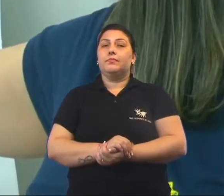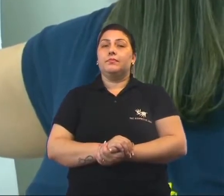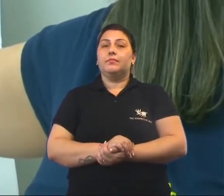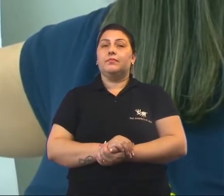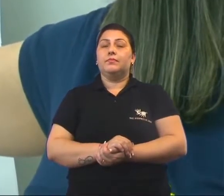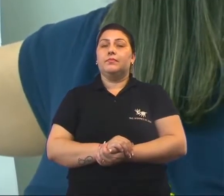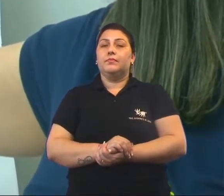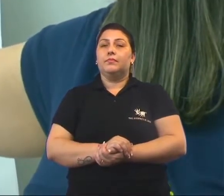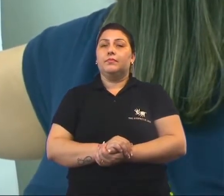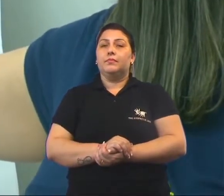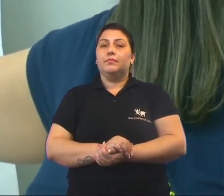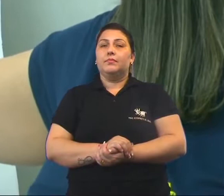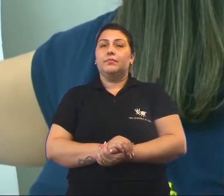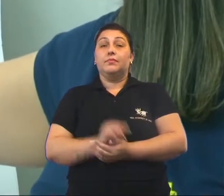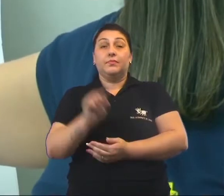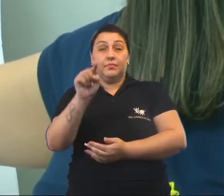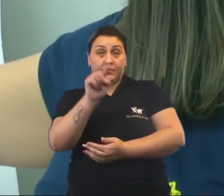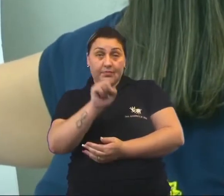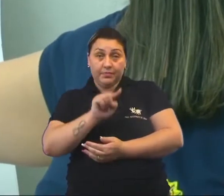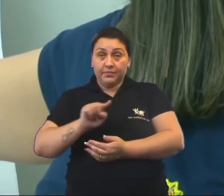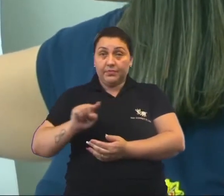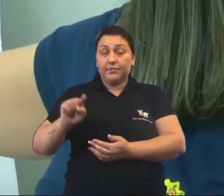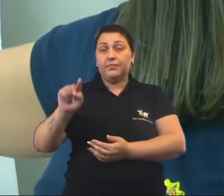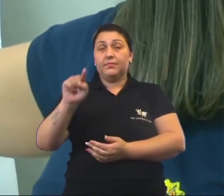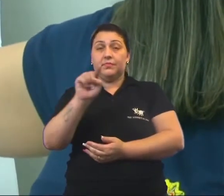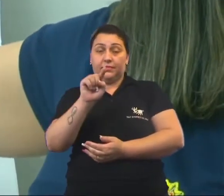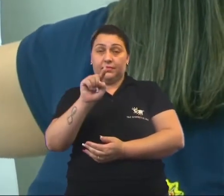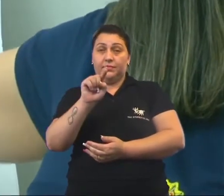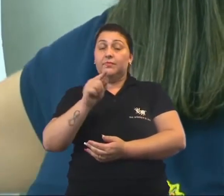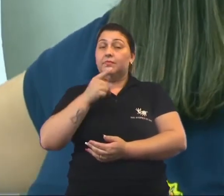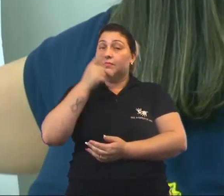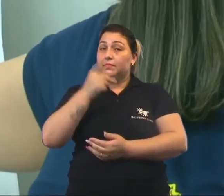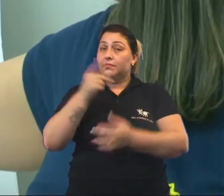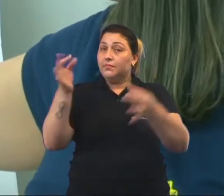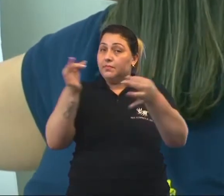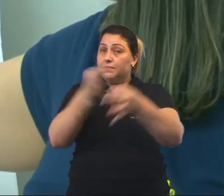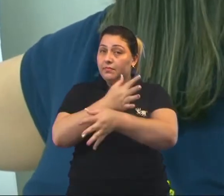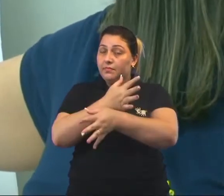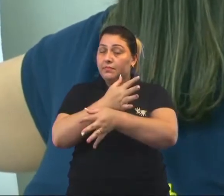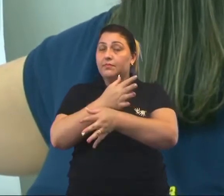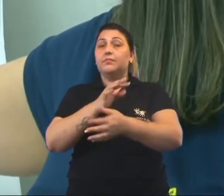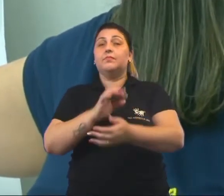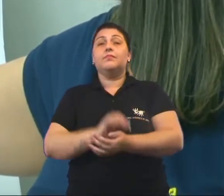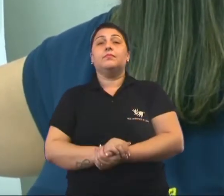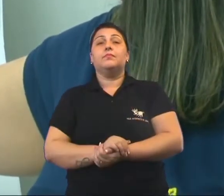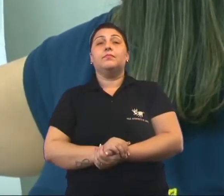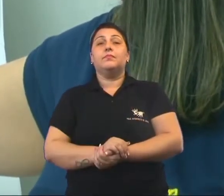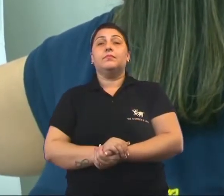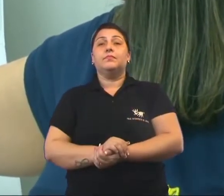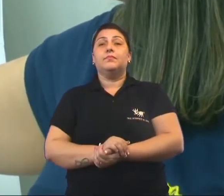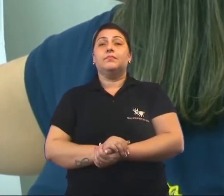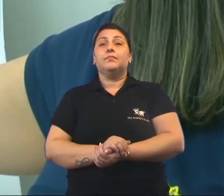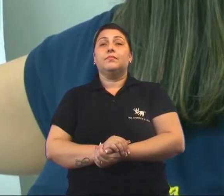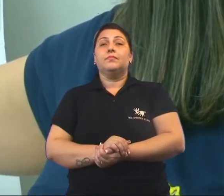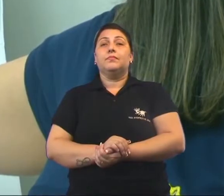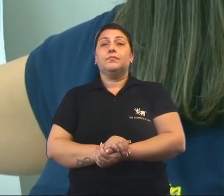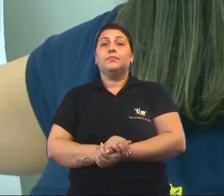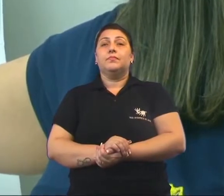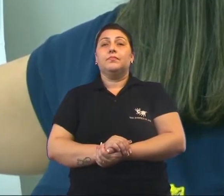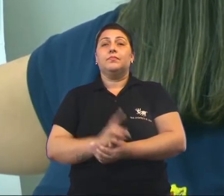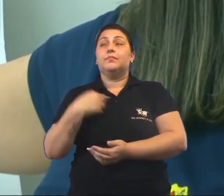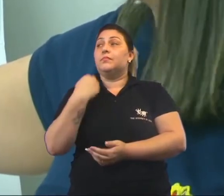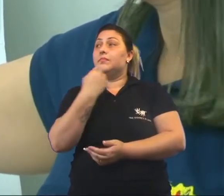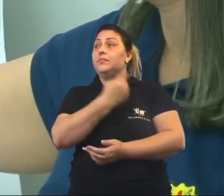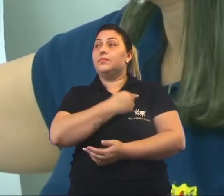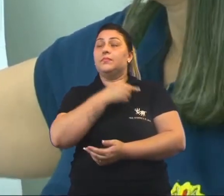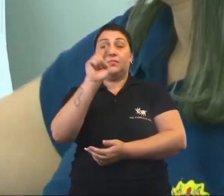só. Eu vou circular aqui a fala completa. E aqui está o nosso